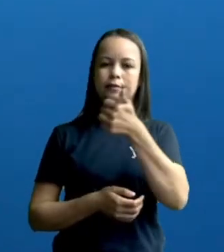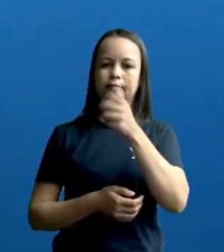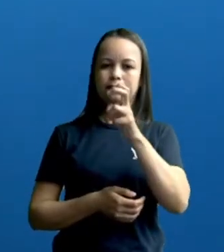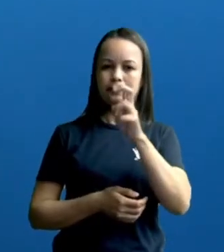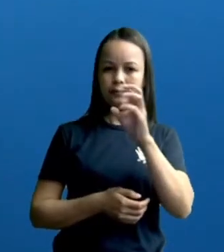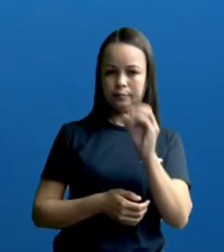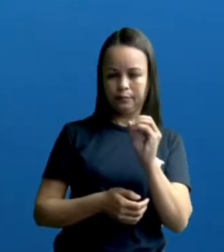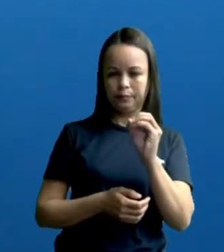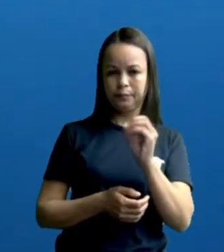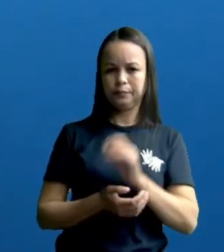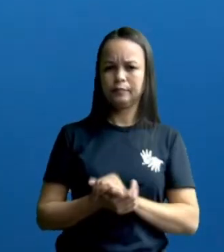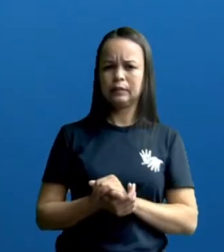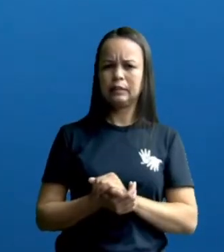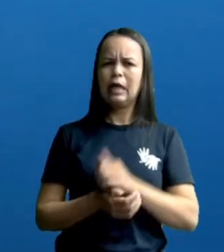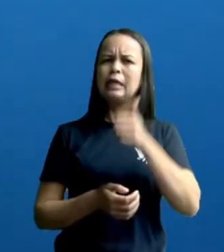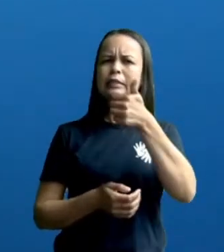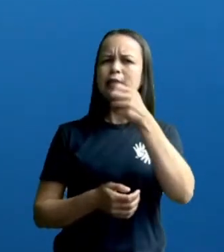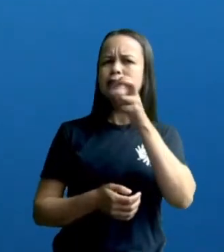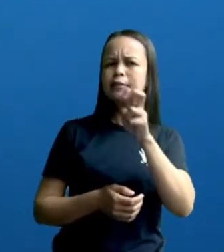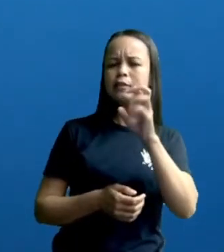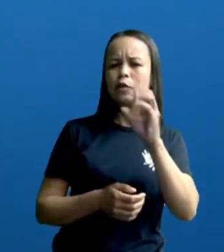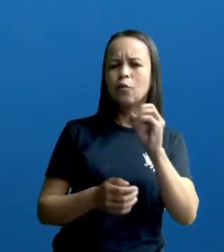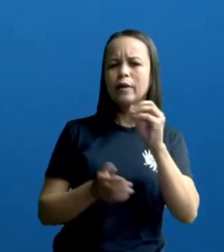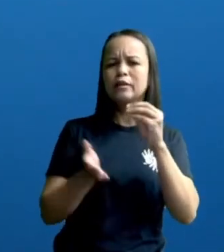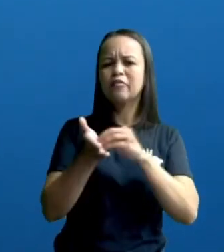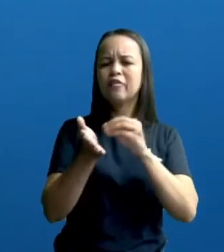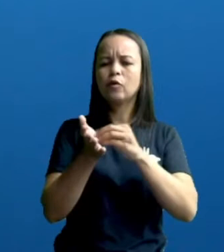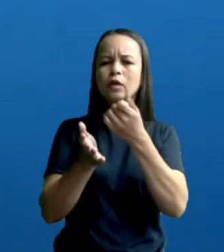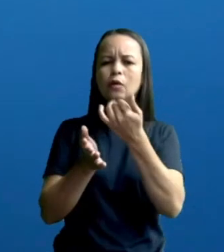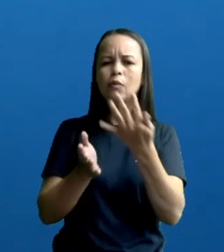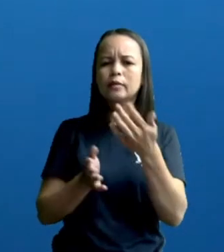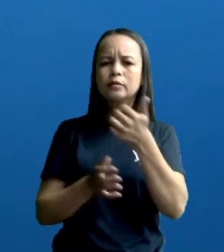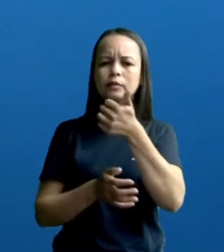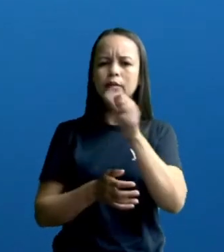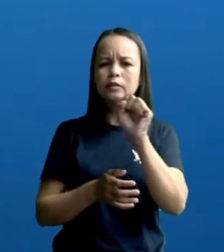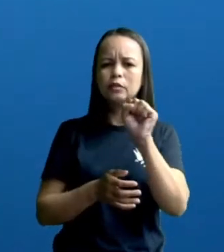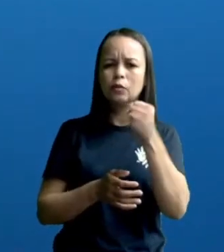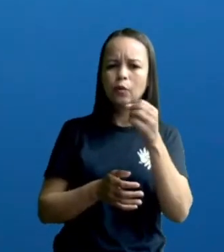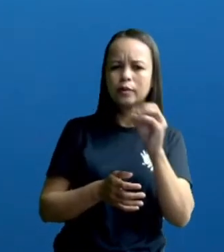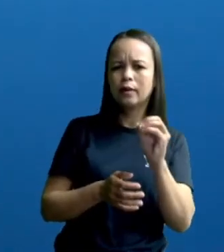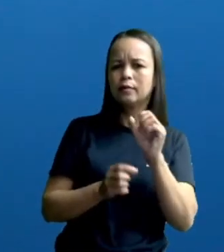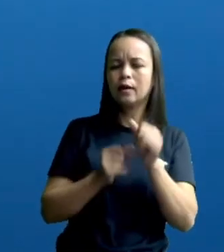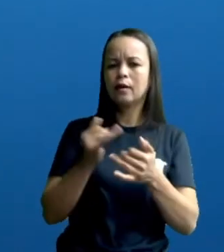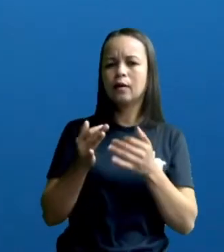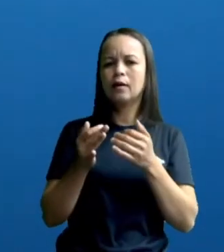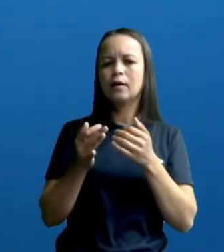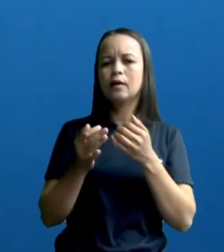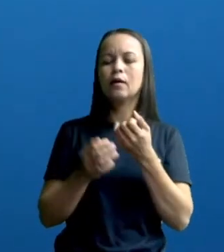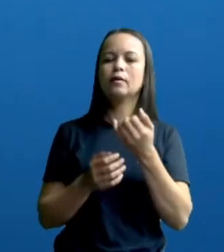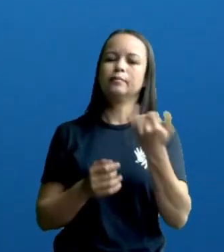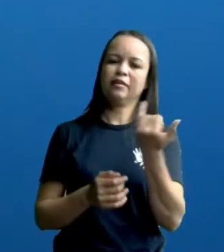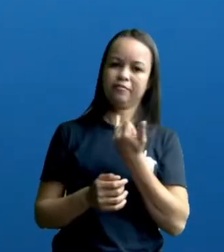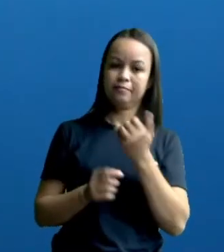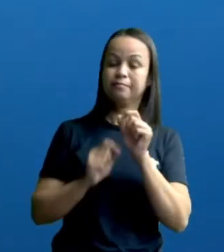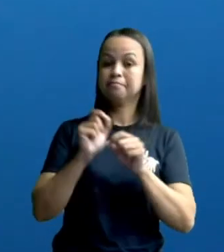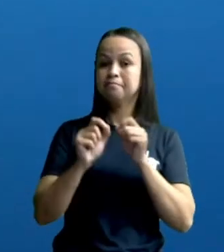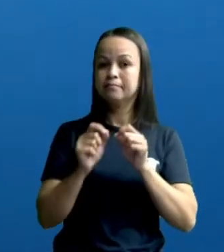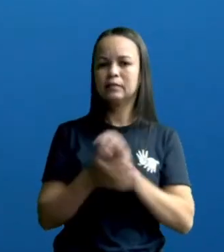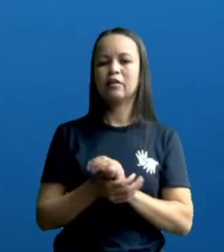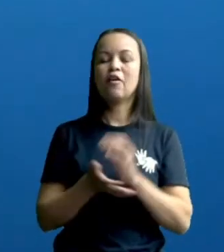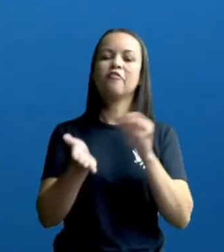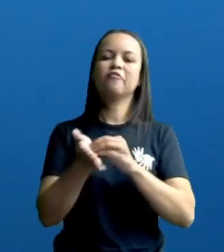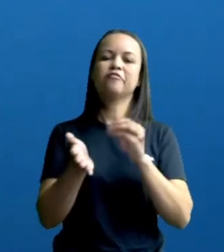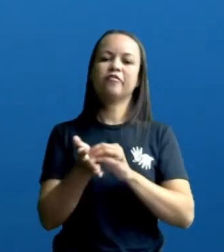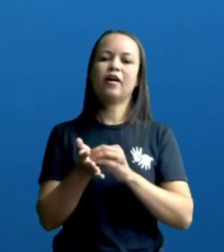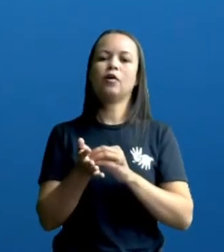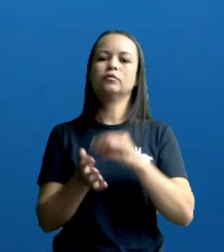150. 150, tá faltando quanto para chegar em 180? Diz para mim. Muito bem, tá